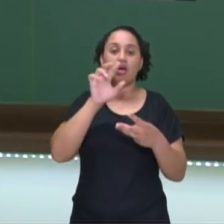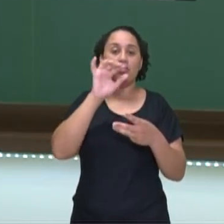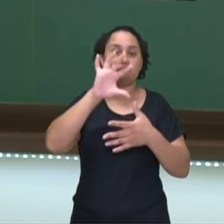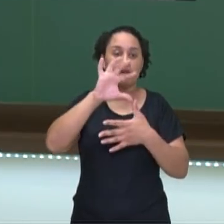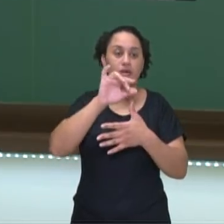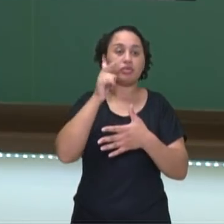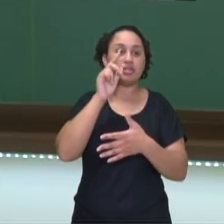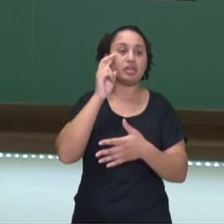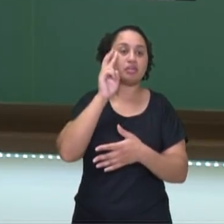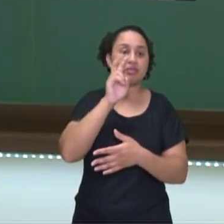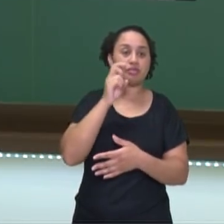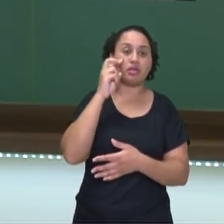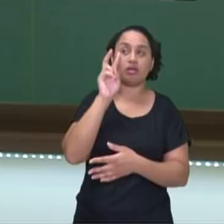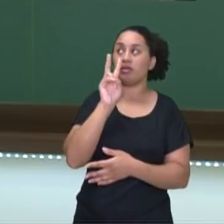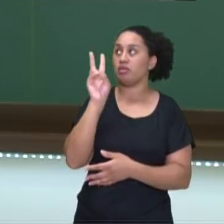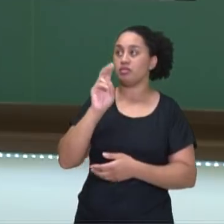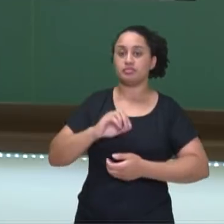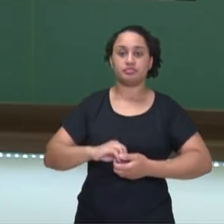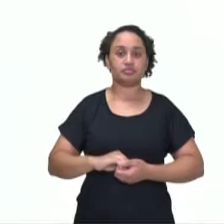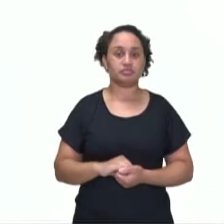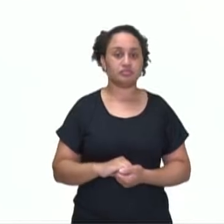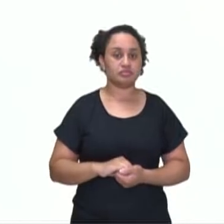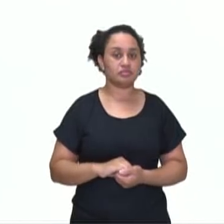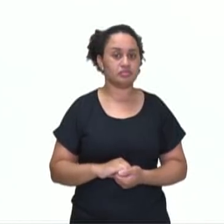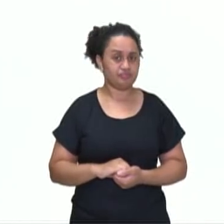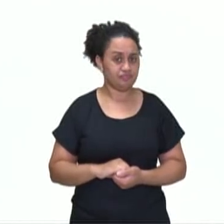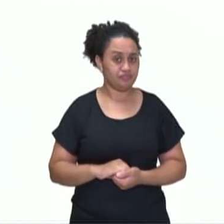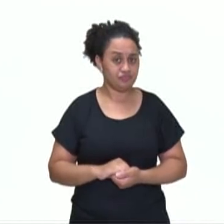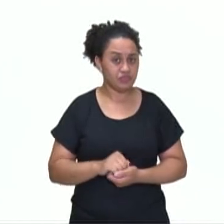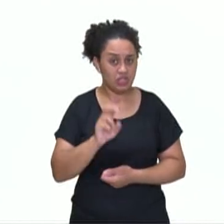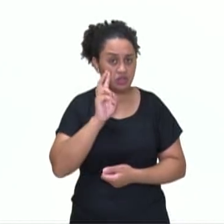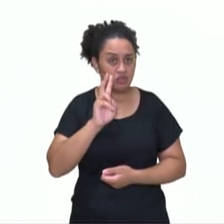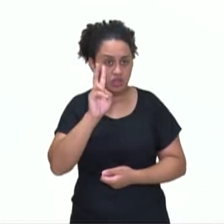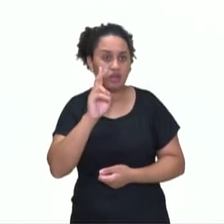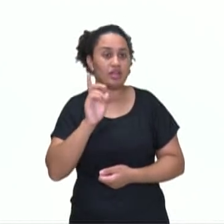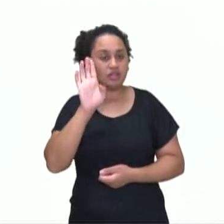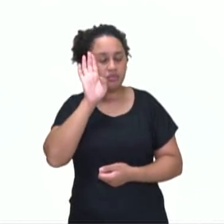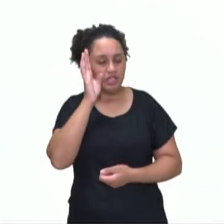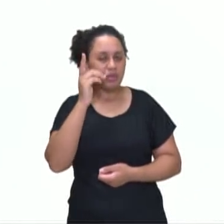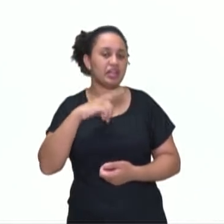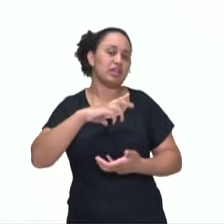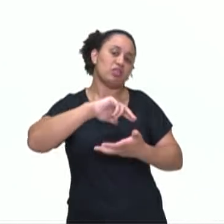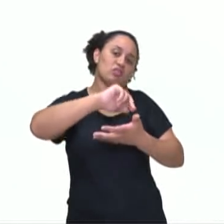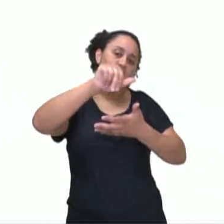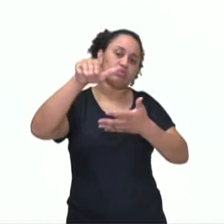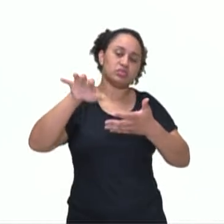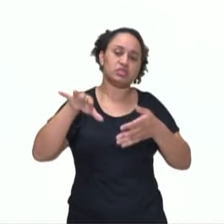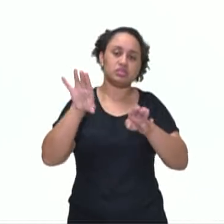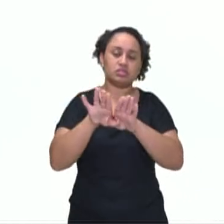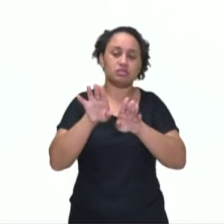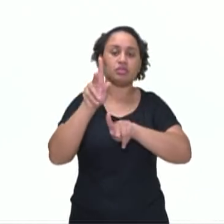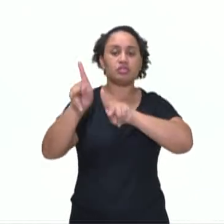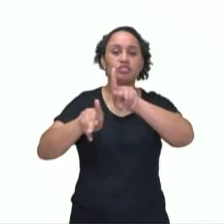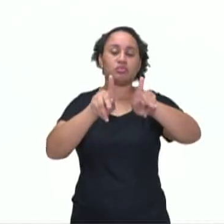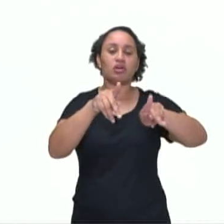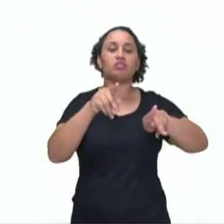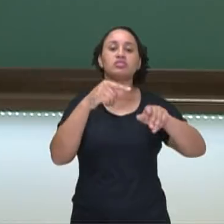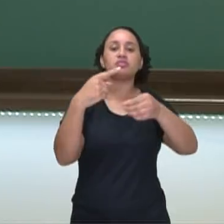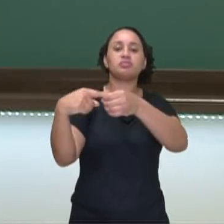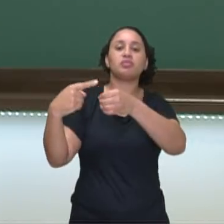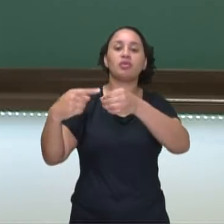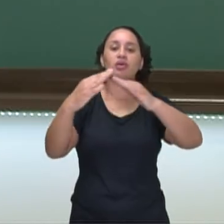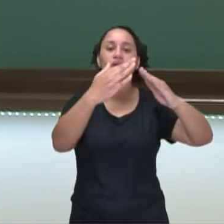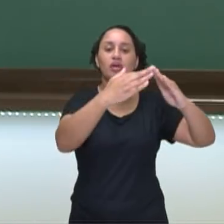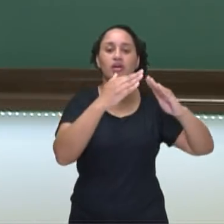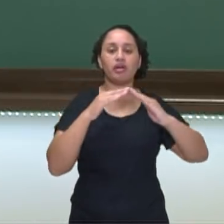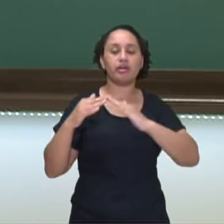Queto, Ifé, Oió, as principais, você tem várias outras, e os povos aí que habitavam essas regiões. Então,